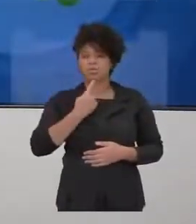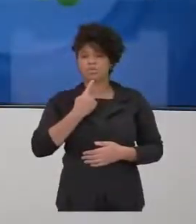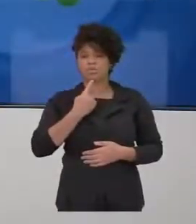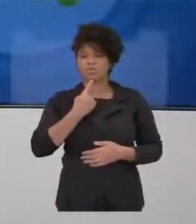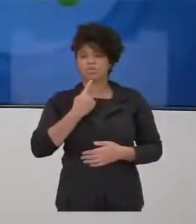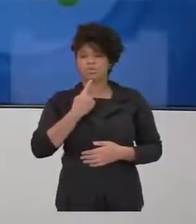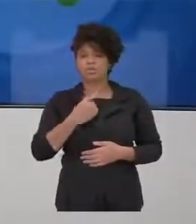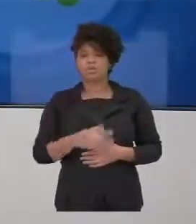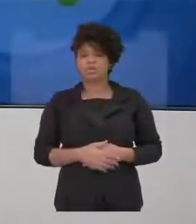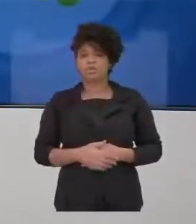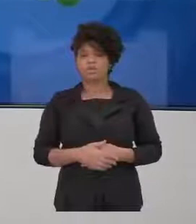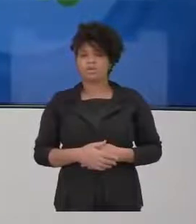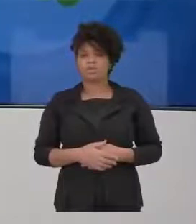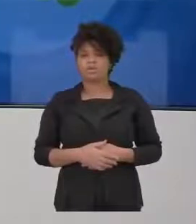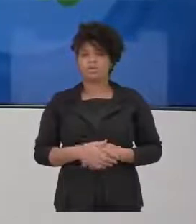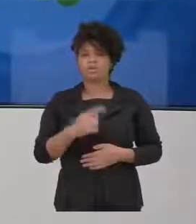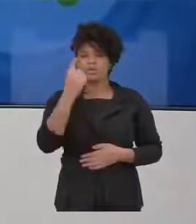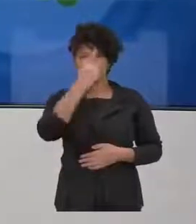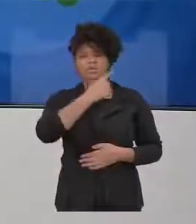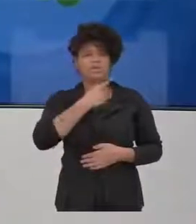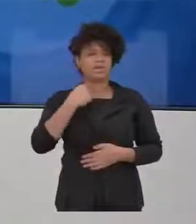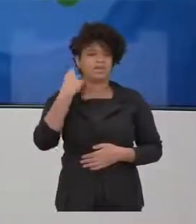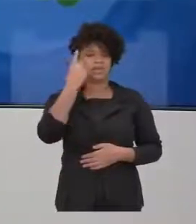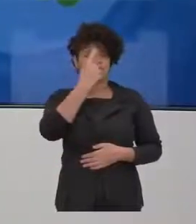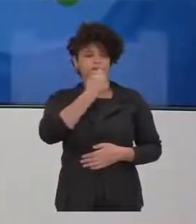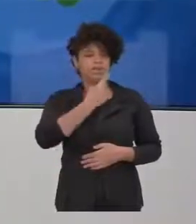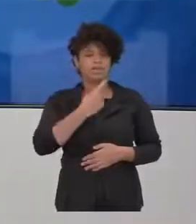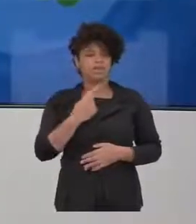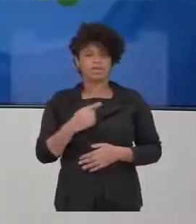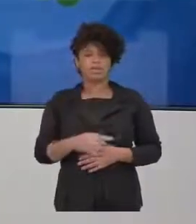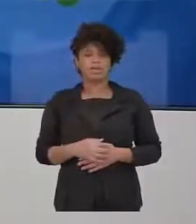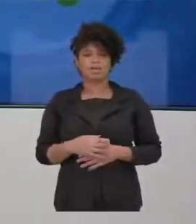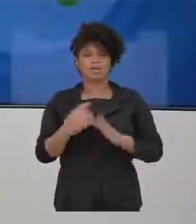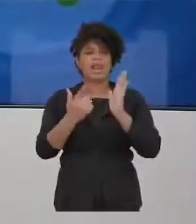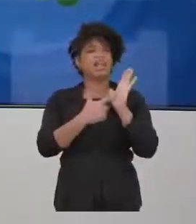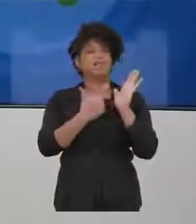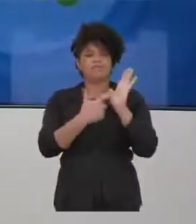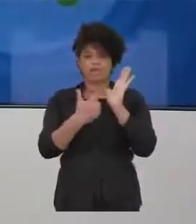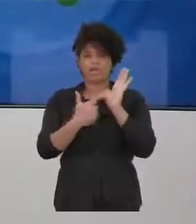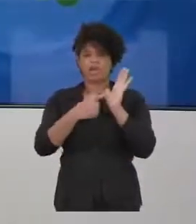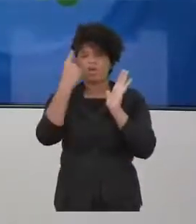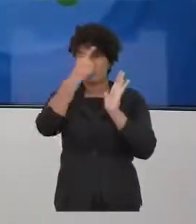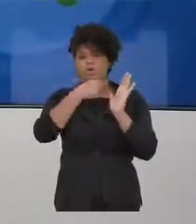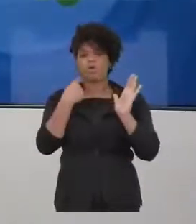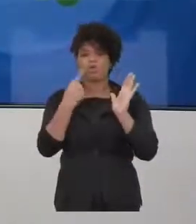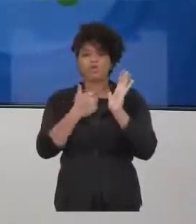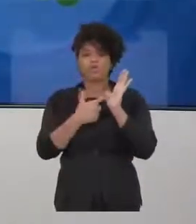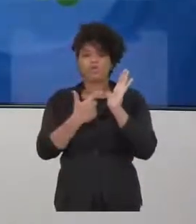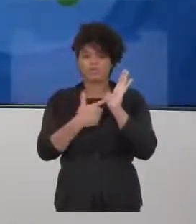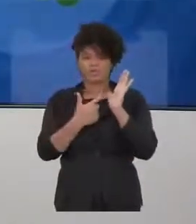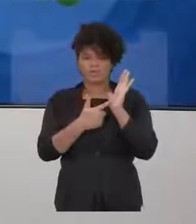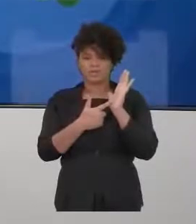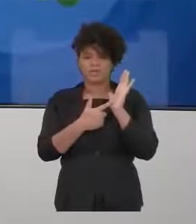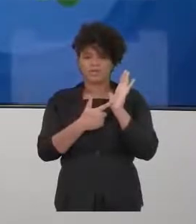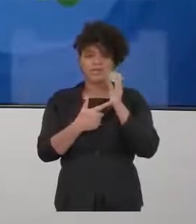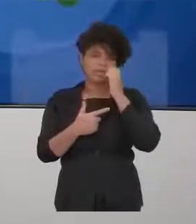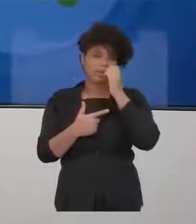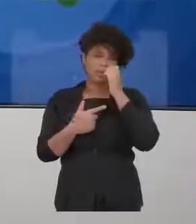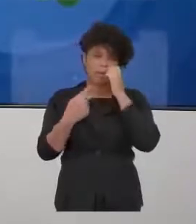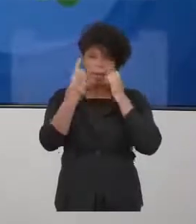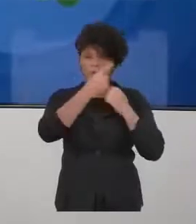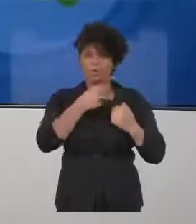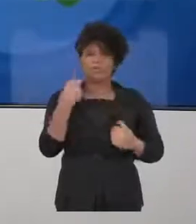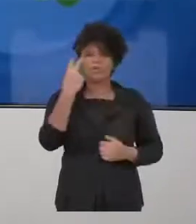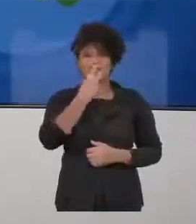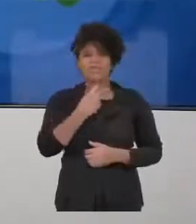Rosto Livro. Rosto Livro, o nome em inglês, Rosto Livro. Cara Livro. Então, o nome da rede social já é Rosto Livro. Então, não